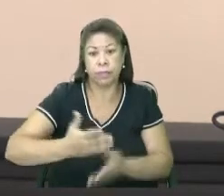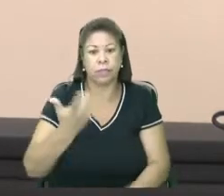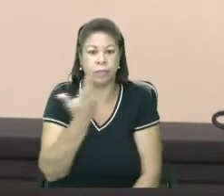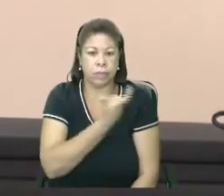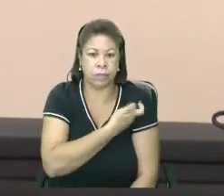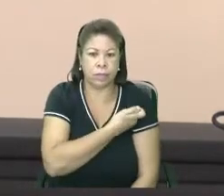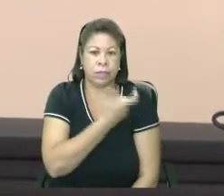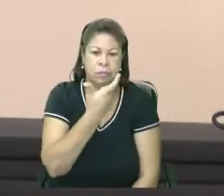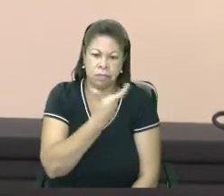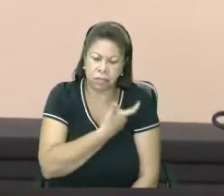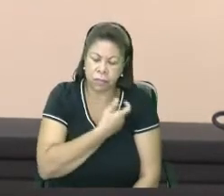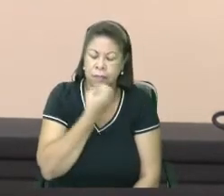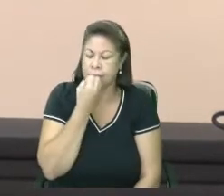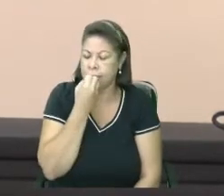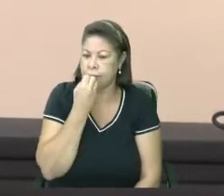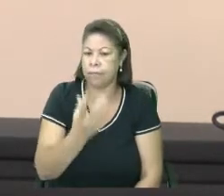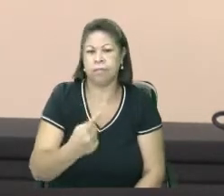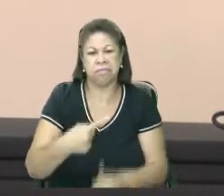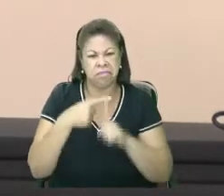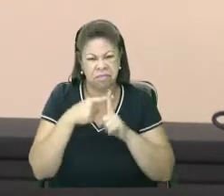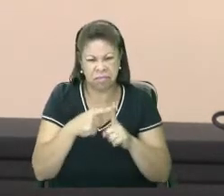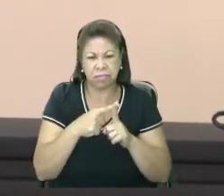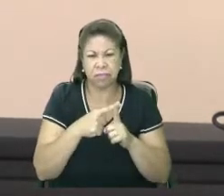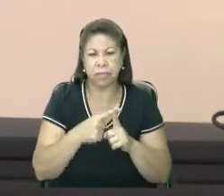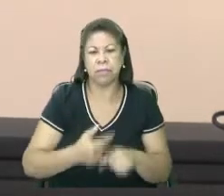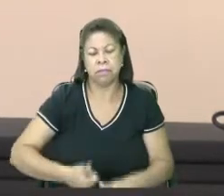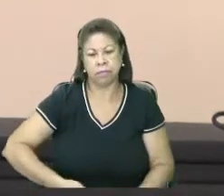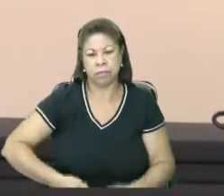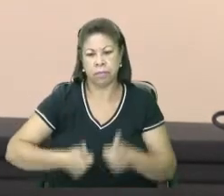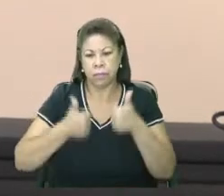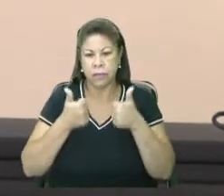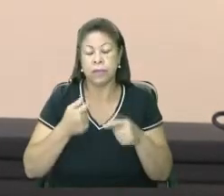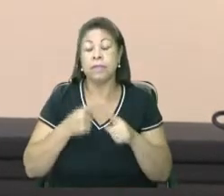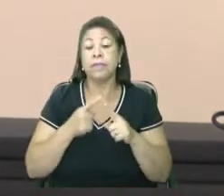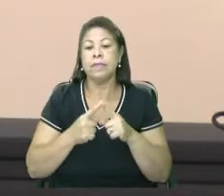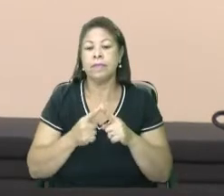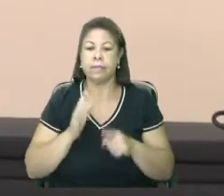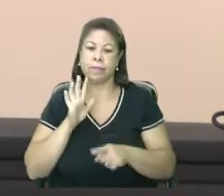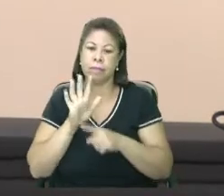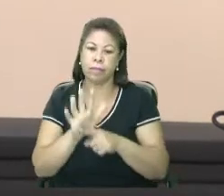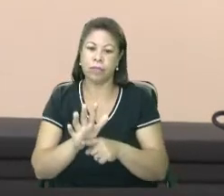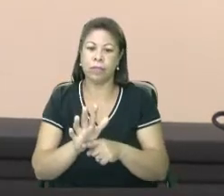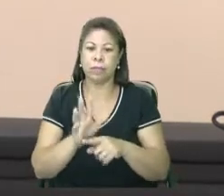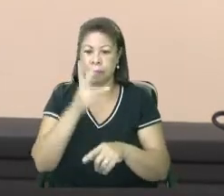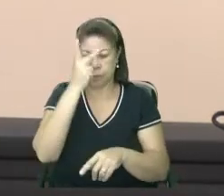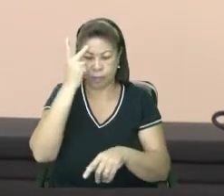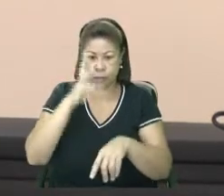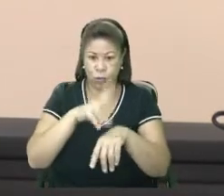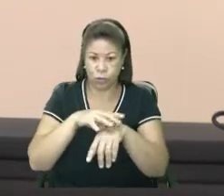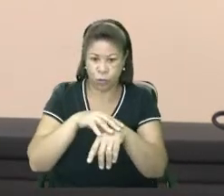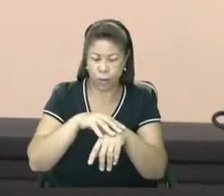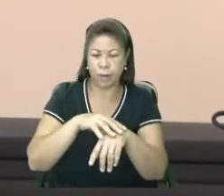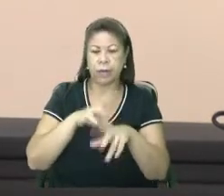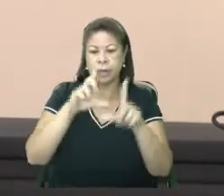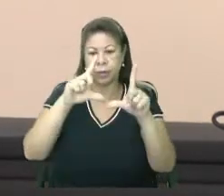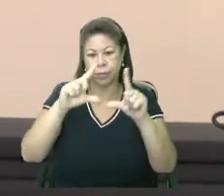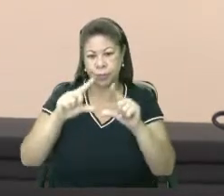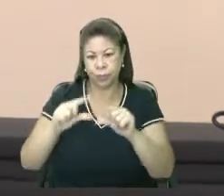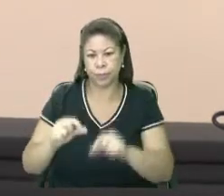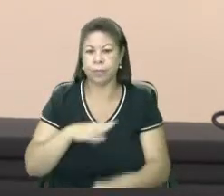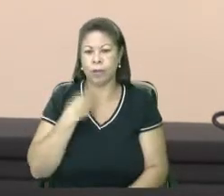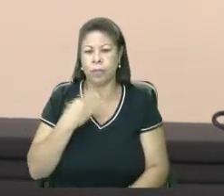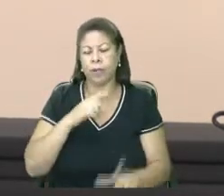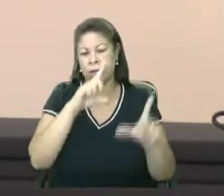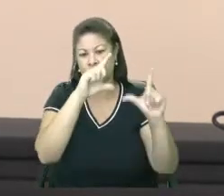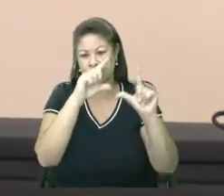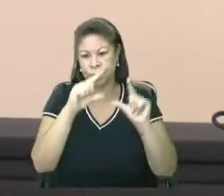muito positivo, né, reduzindo drasticamente o número de casos graves e óbito no município. Mas